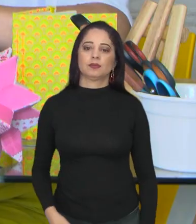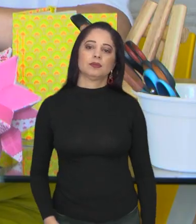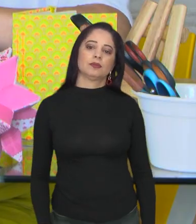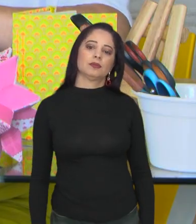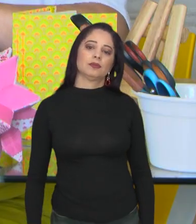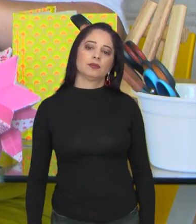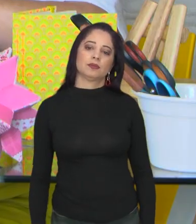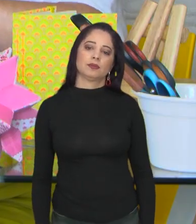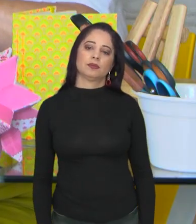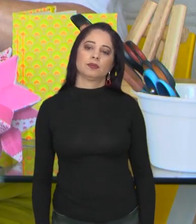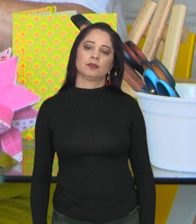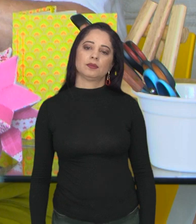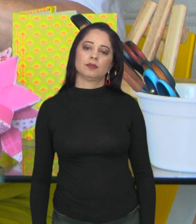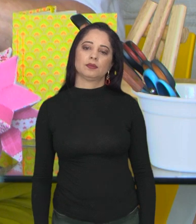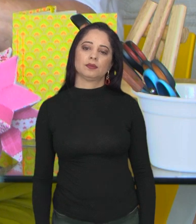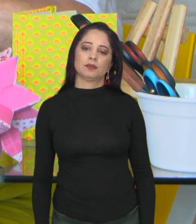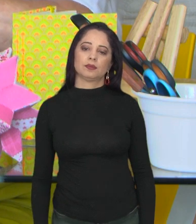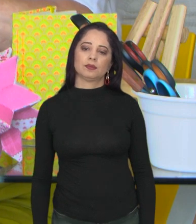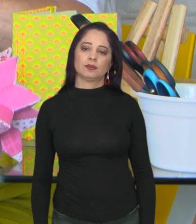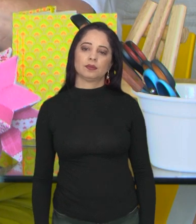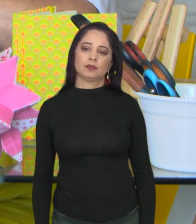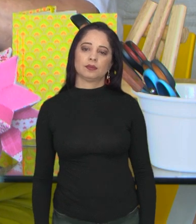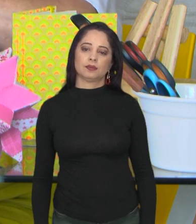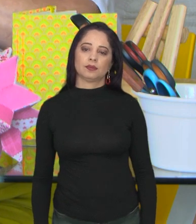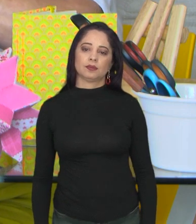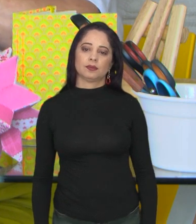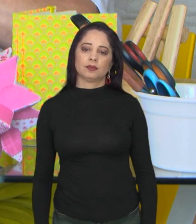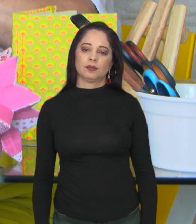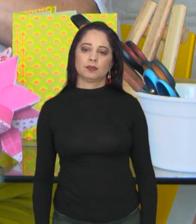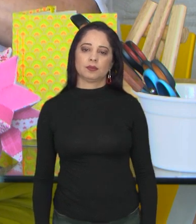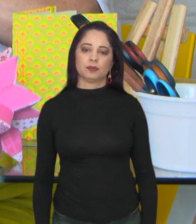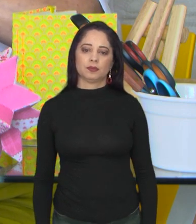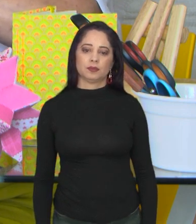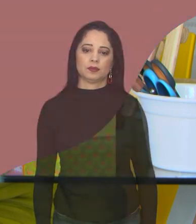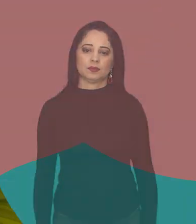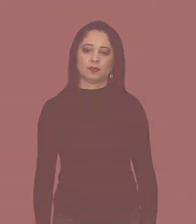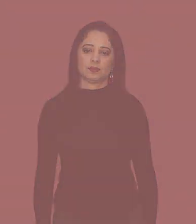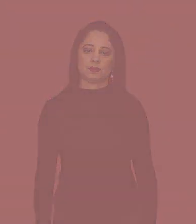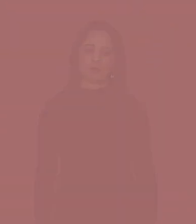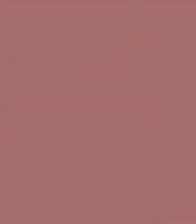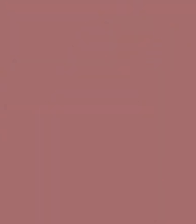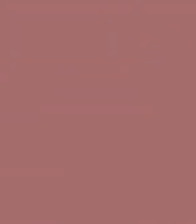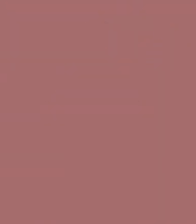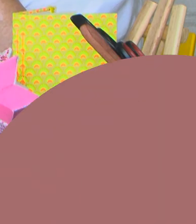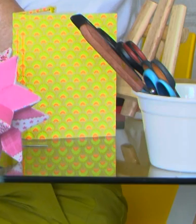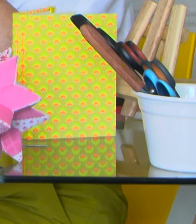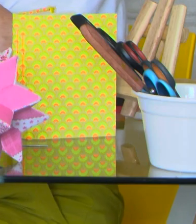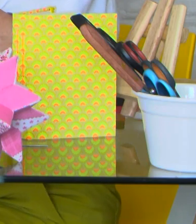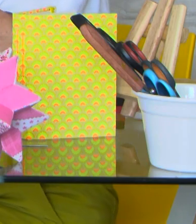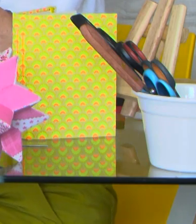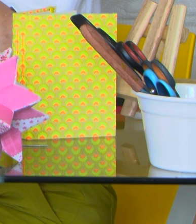vou posicionar o primeiro furo e vou puxar tá